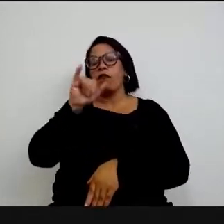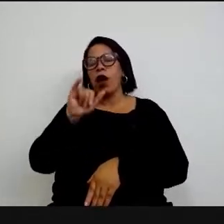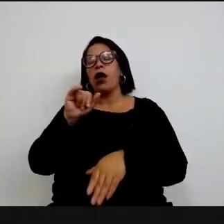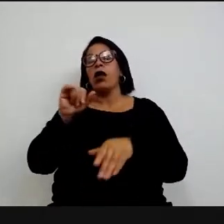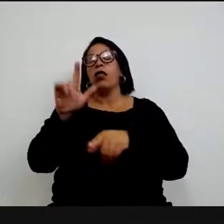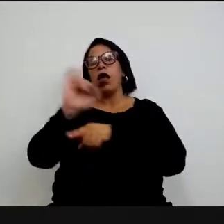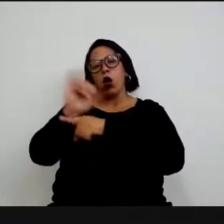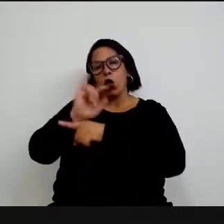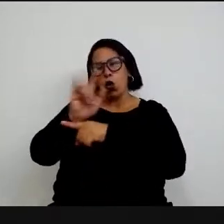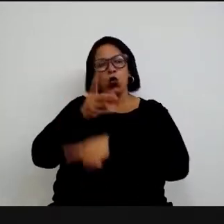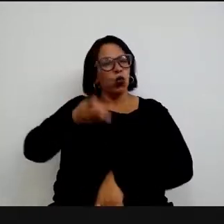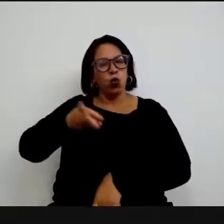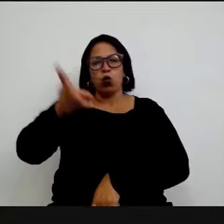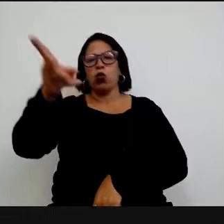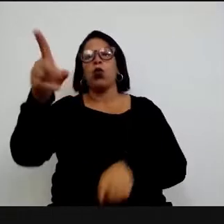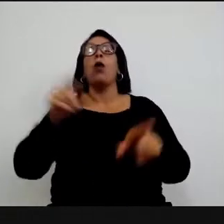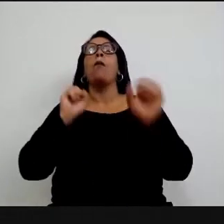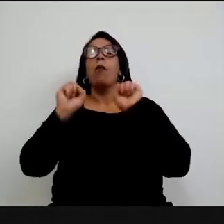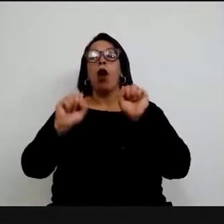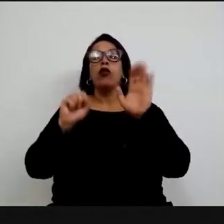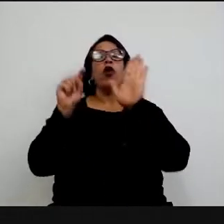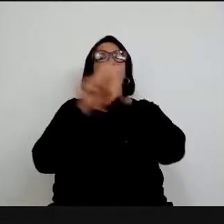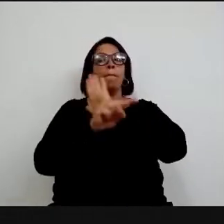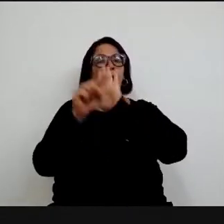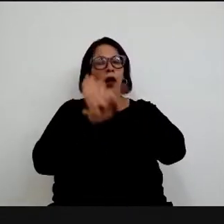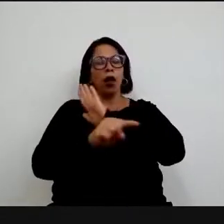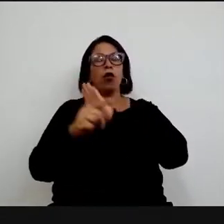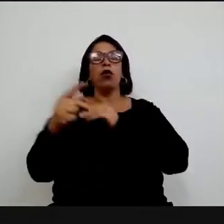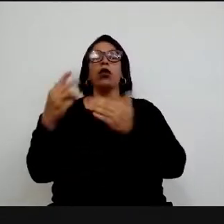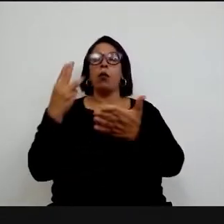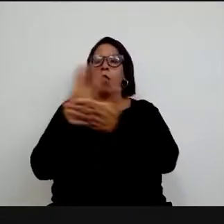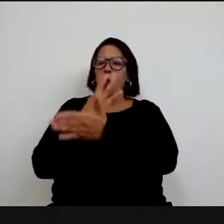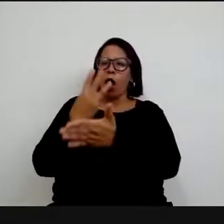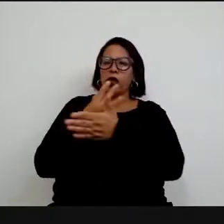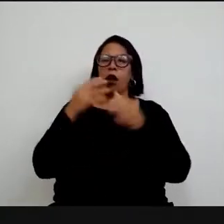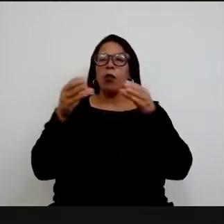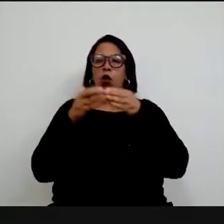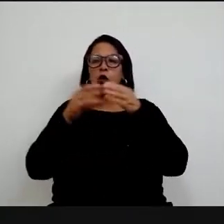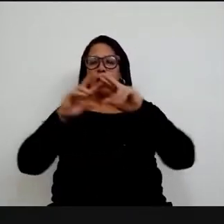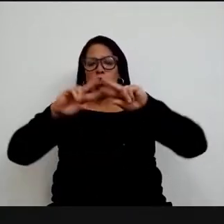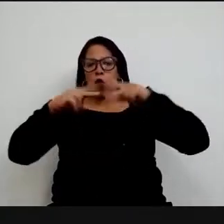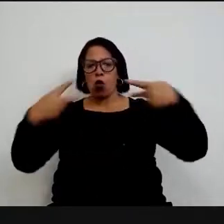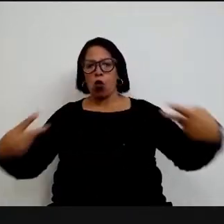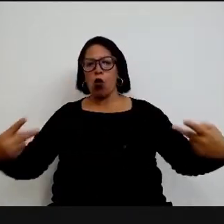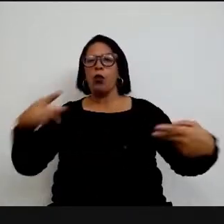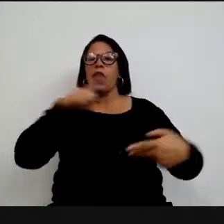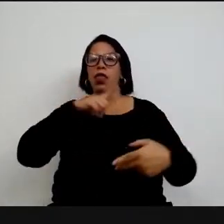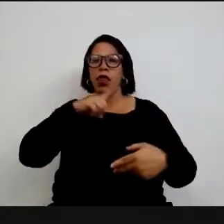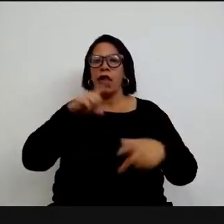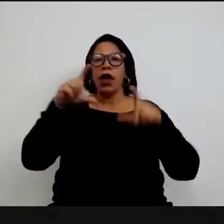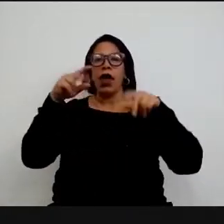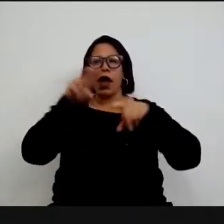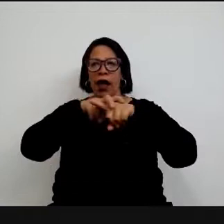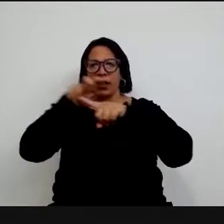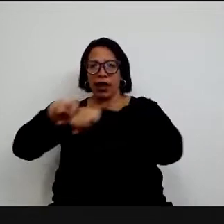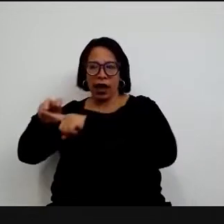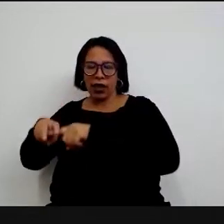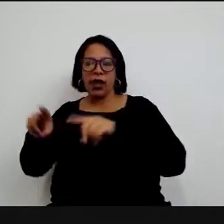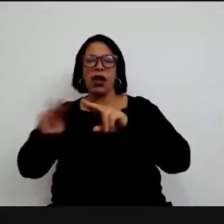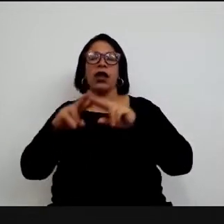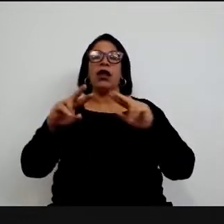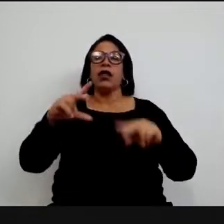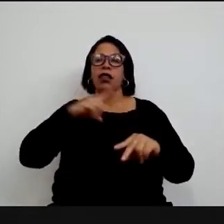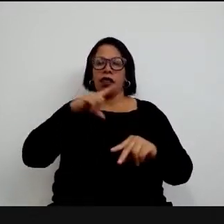perguntas podem ser feitas pelo WhatsApp da Coordenação de Pós-Graduação da Câmara. O link está disponível nas cadeiras do auditório, pelo